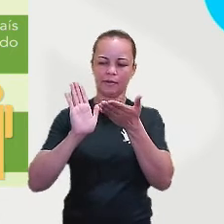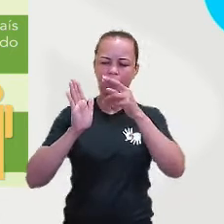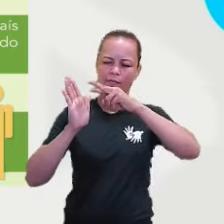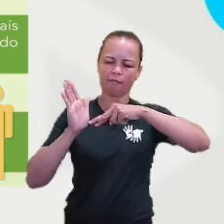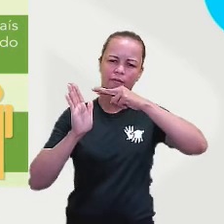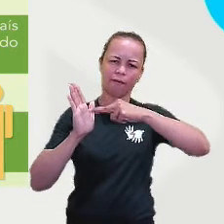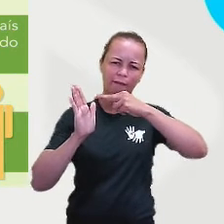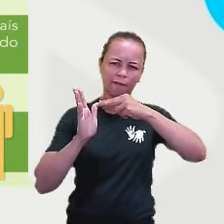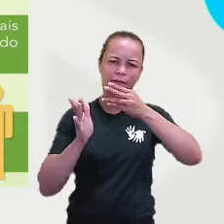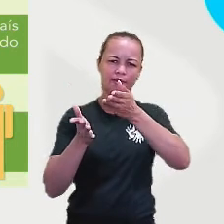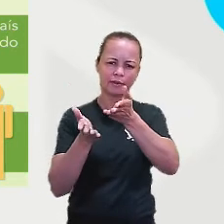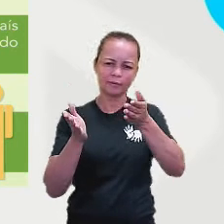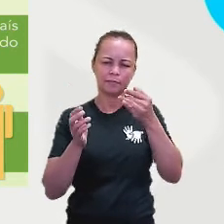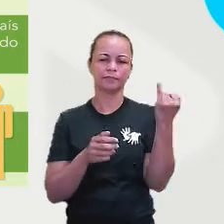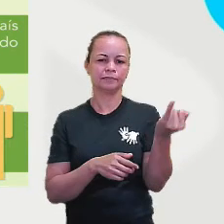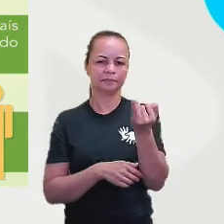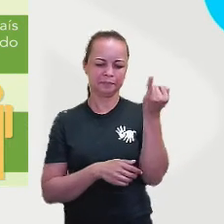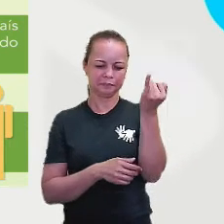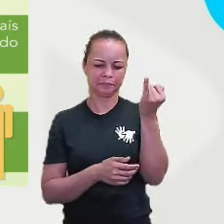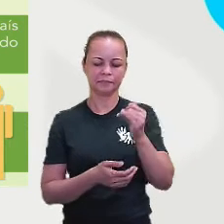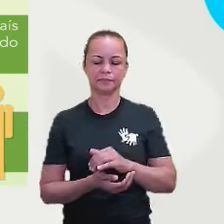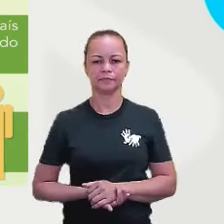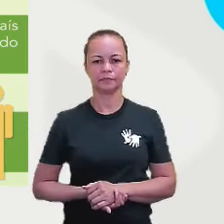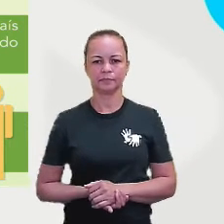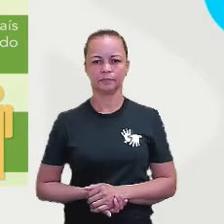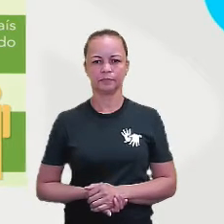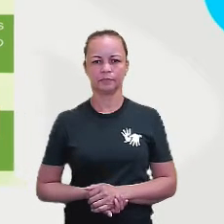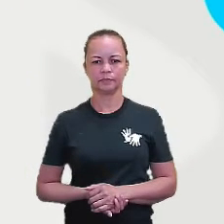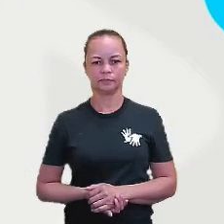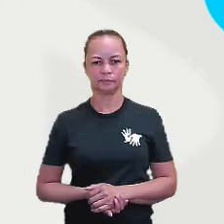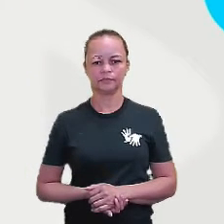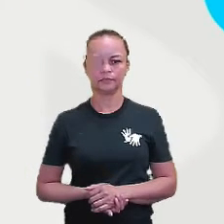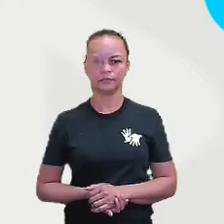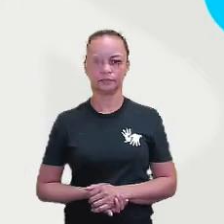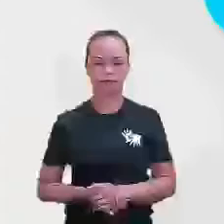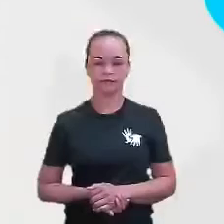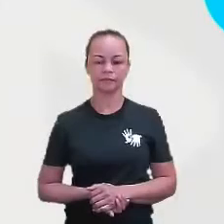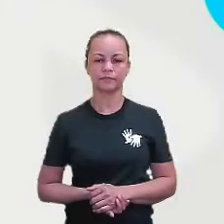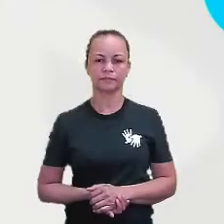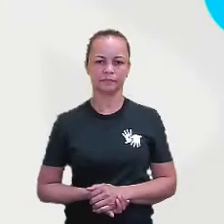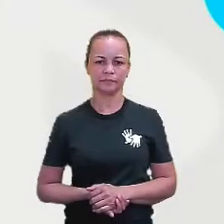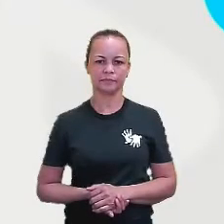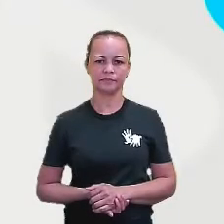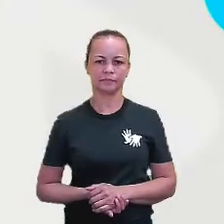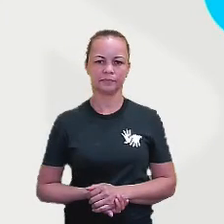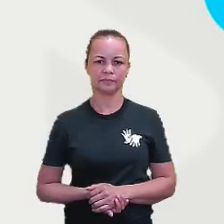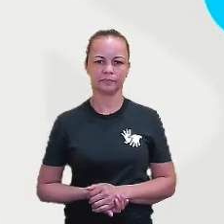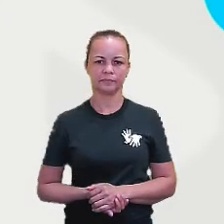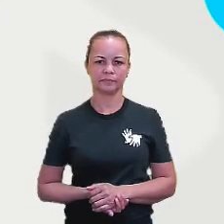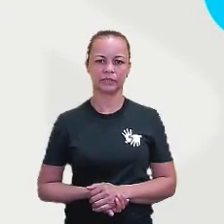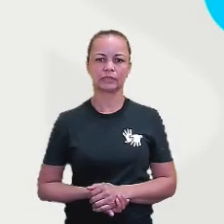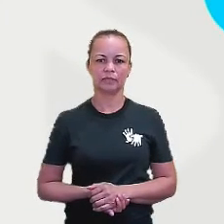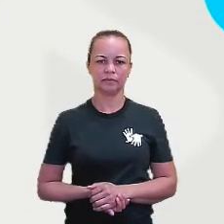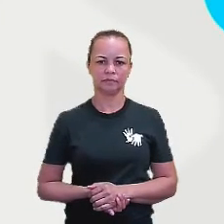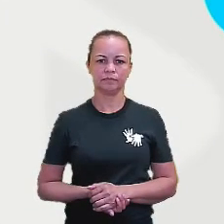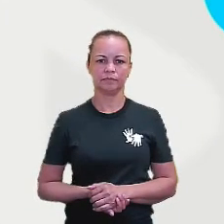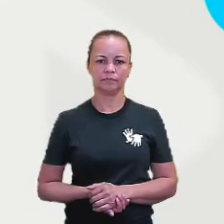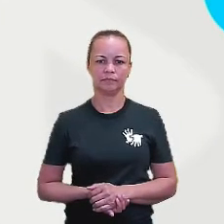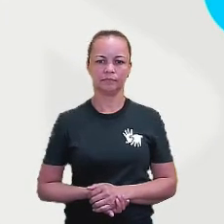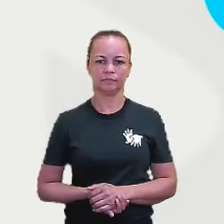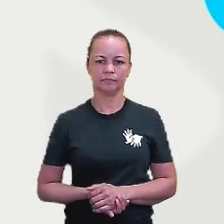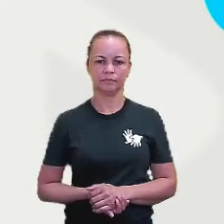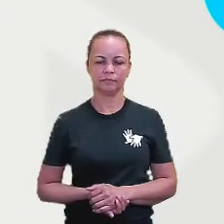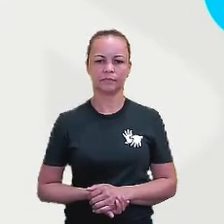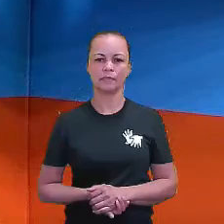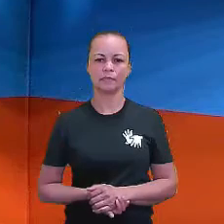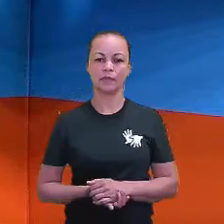desse conhecimento, porque é importante. Já vou, nesse momento, pedir para ele voltar novamente aqui comigo. Segura um pouquinho essa imagem só para os alunos saberem quais são as nossas